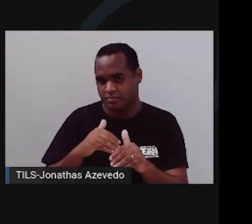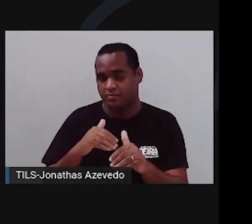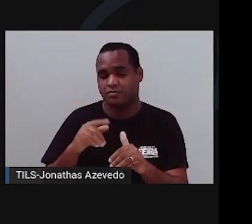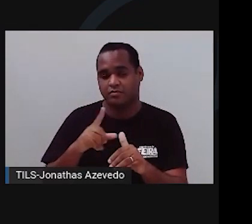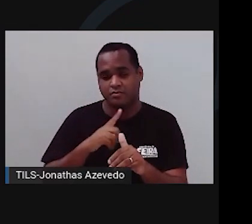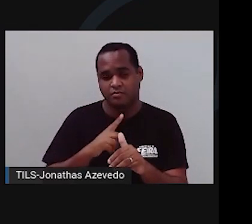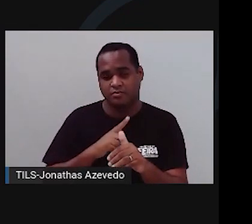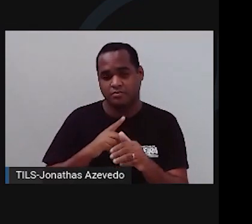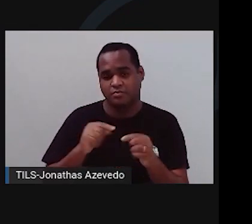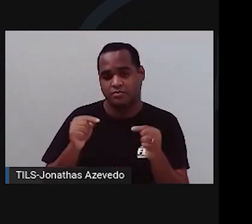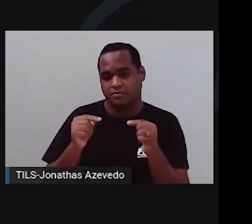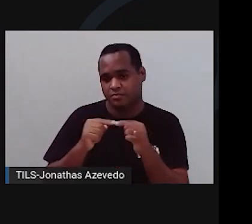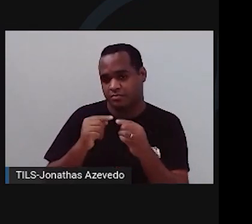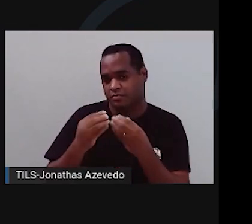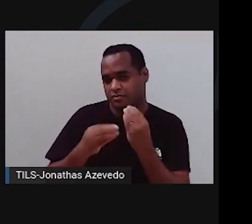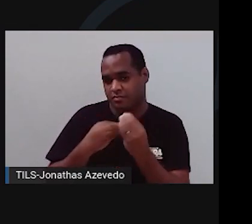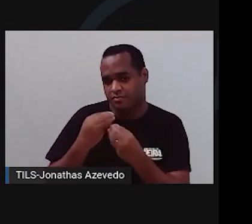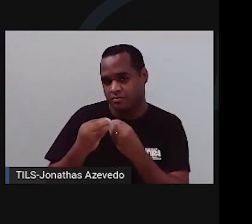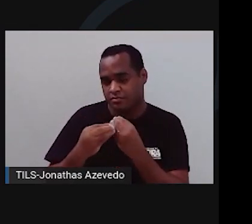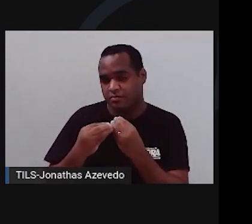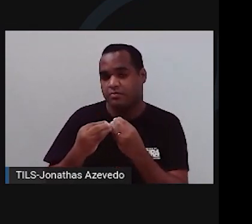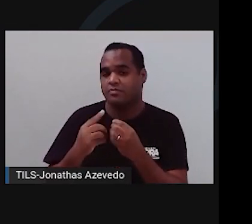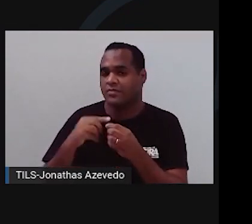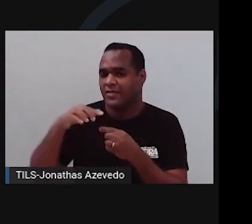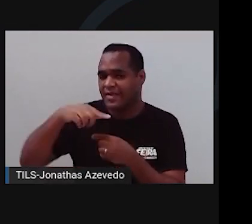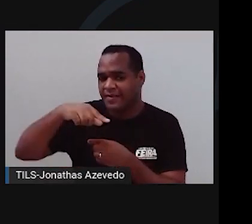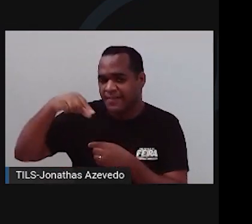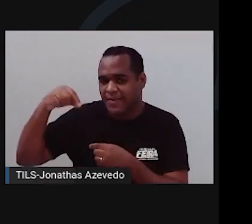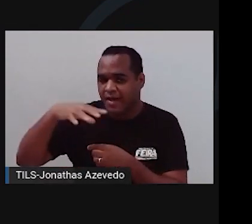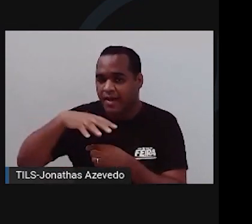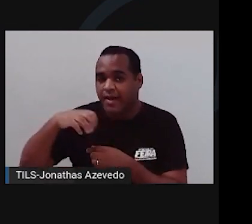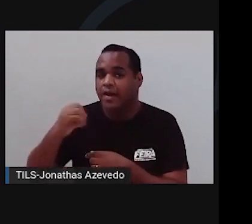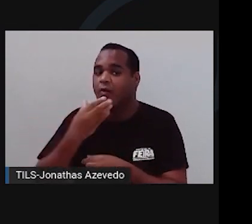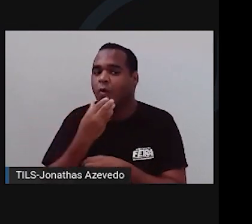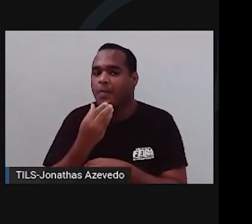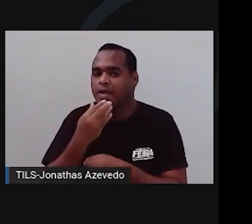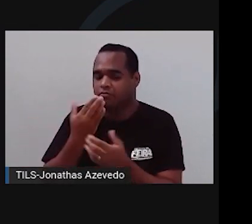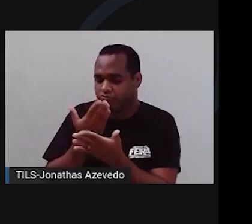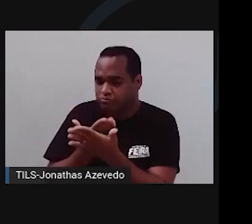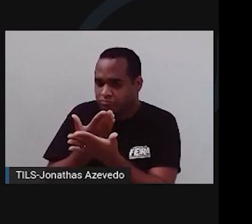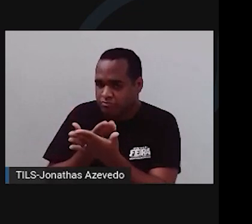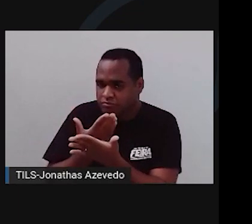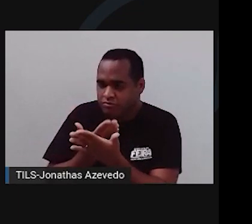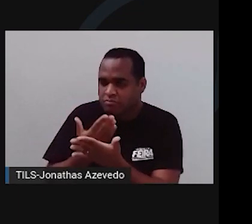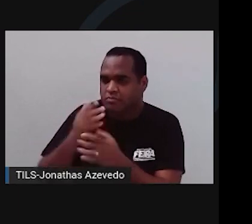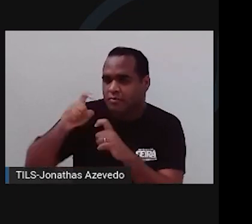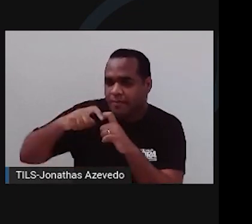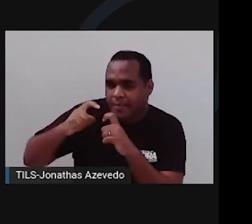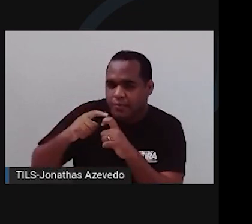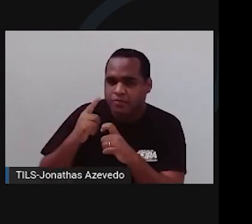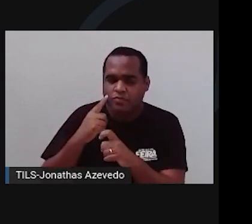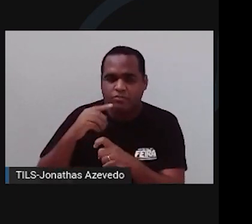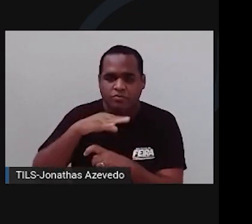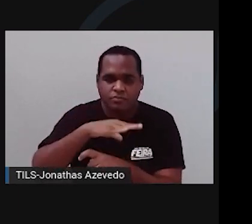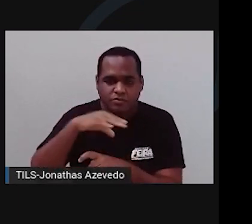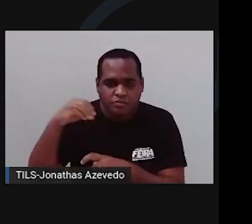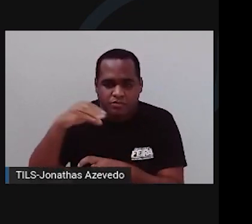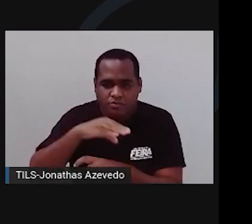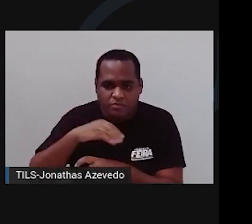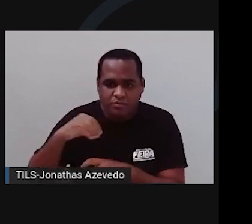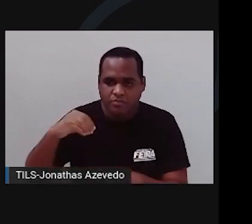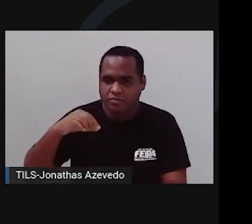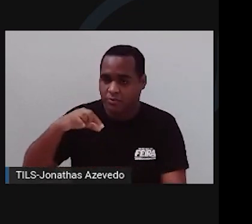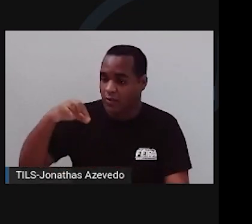é feita através de um catéter. O embriologista retira o embrião da placa de cultivo para colocá-lo dentro